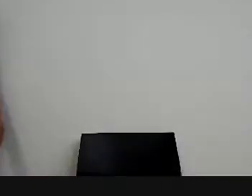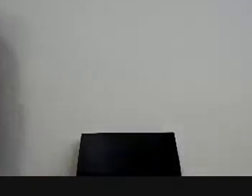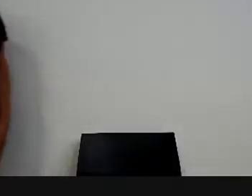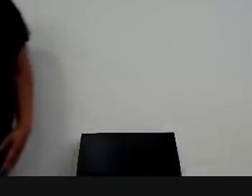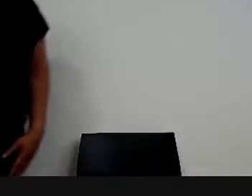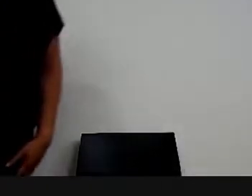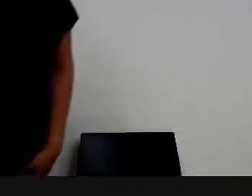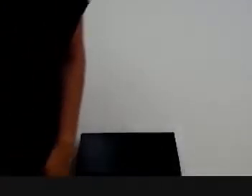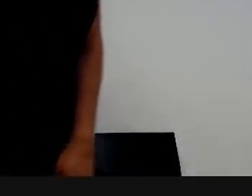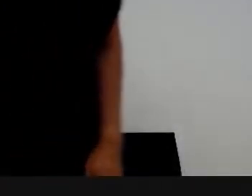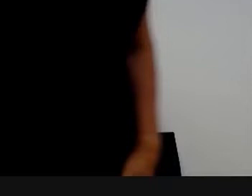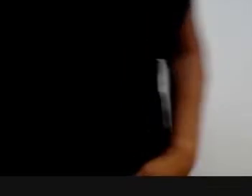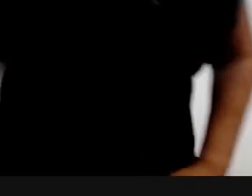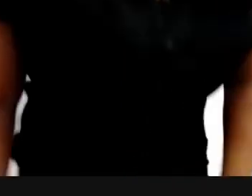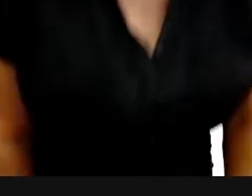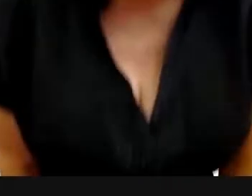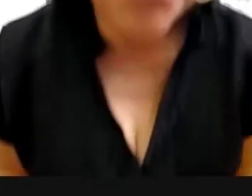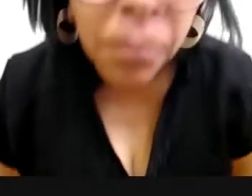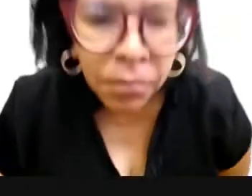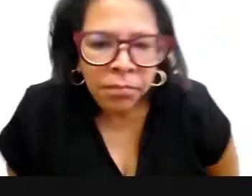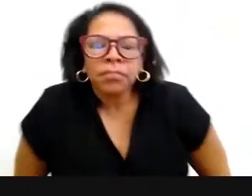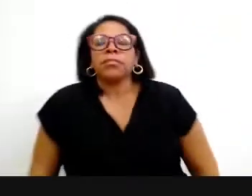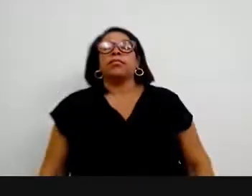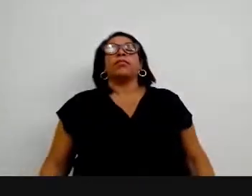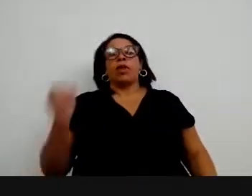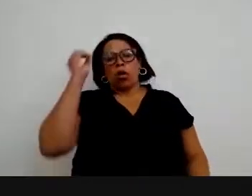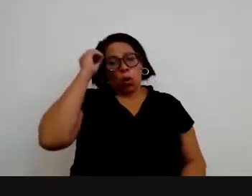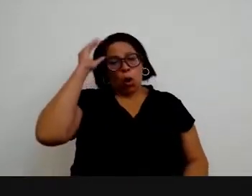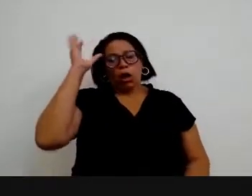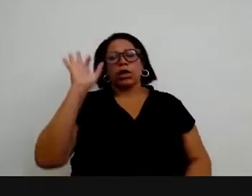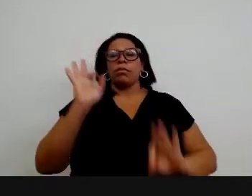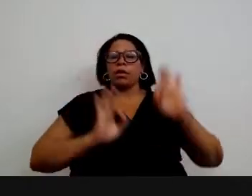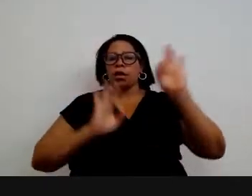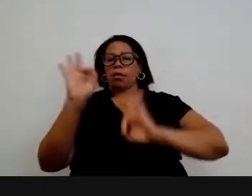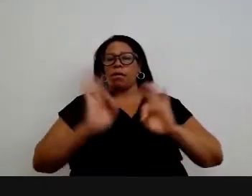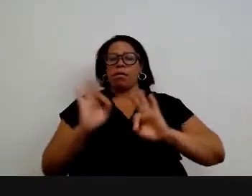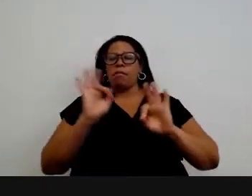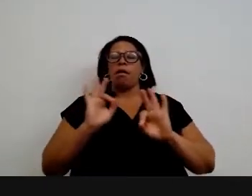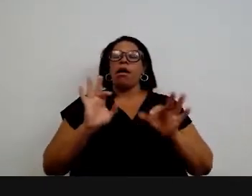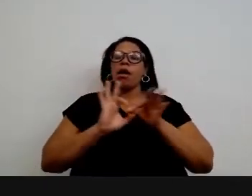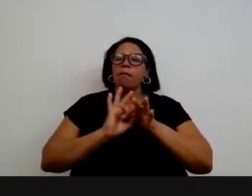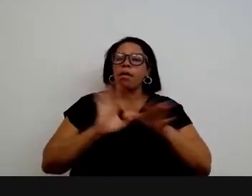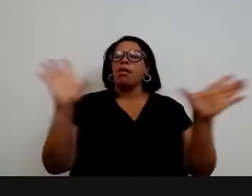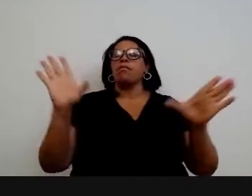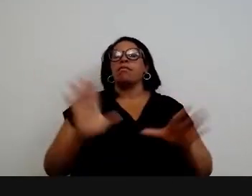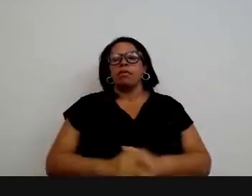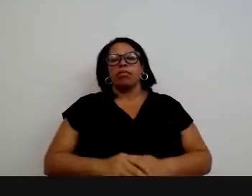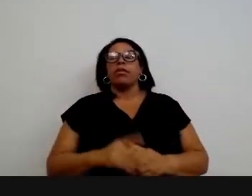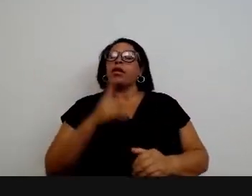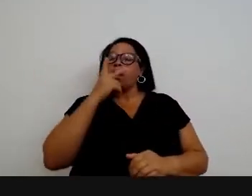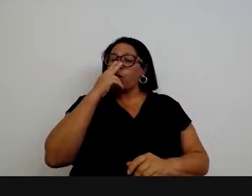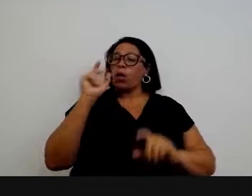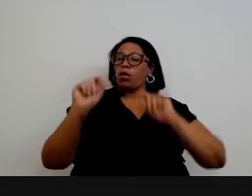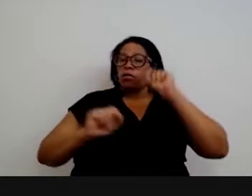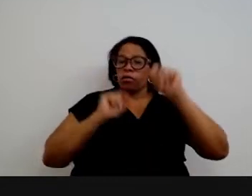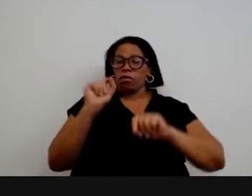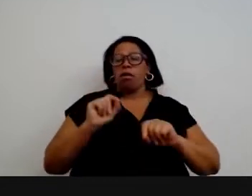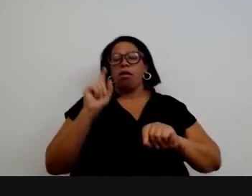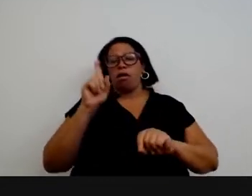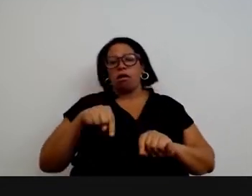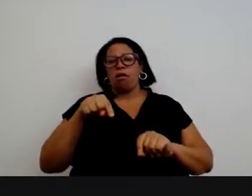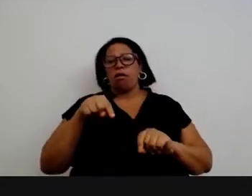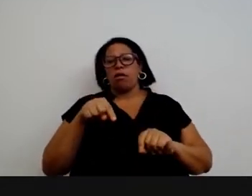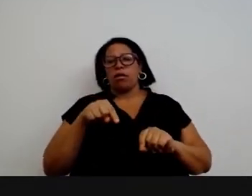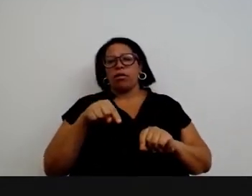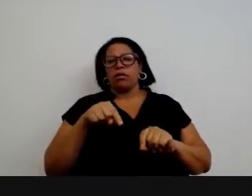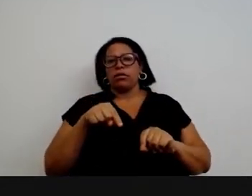compreensão desse conhecimento, que, no fundo, é um conhecimento que nos prepara para a democracia. Então, eu acho assim, que é